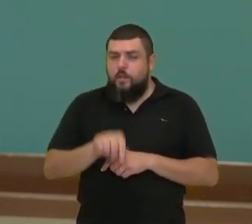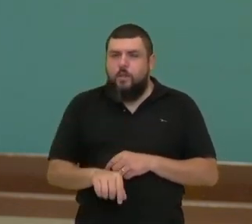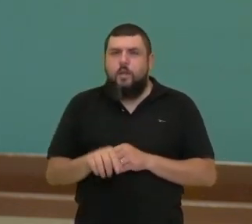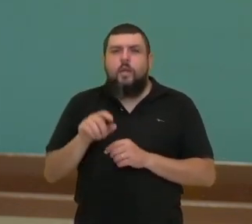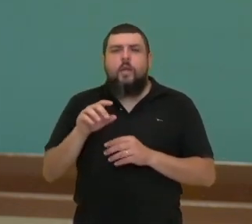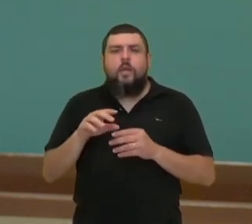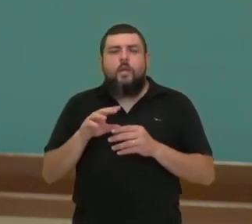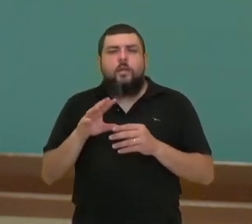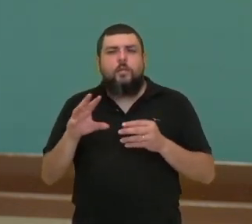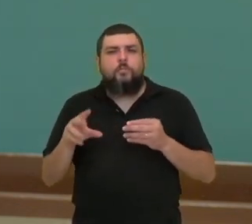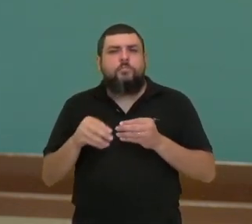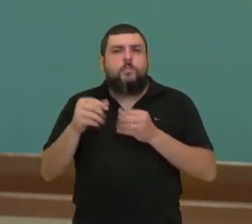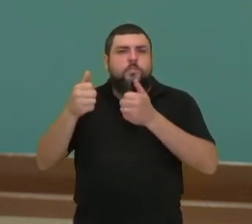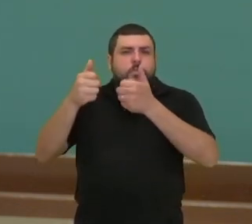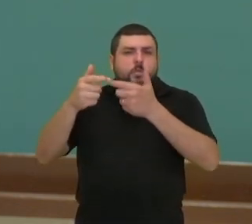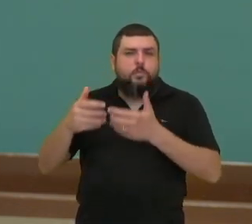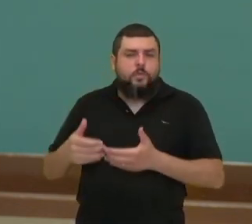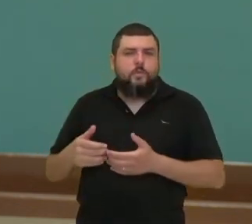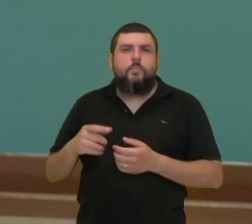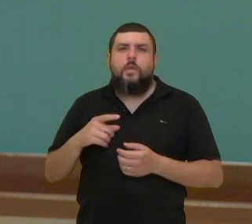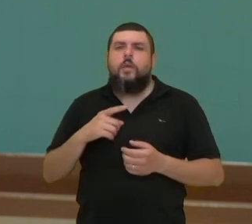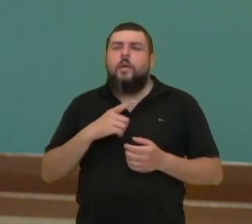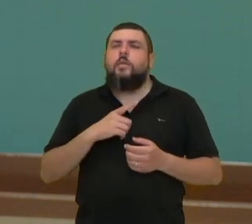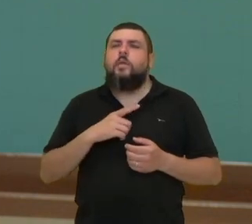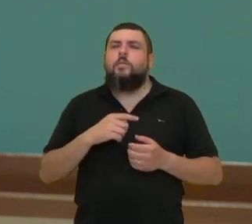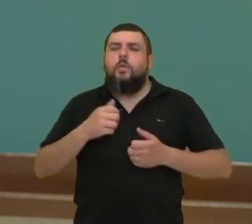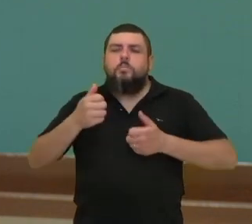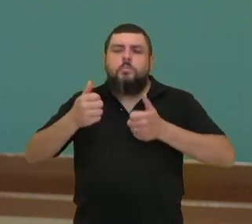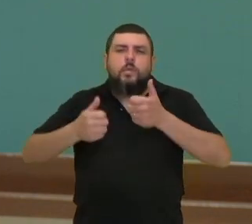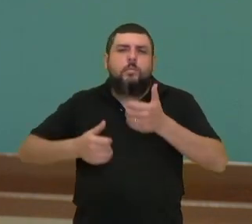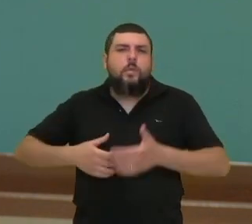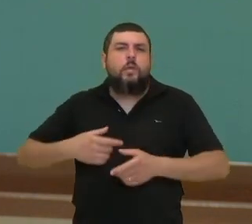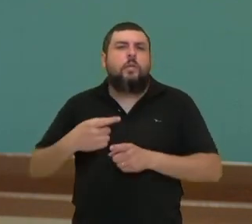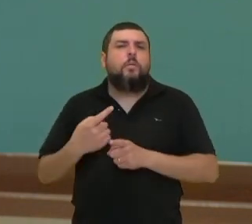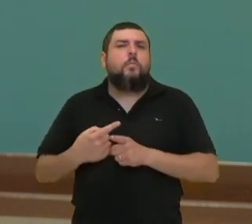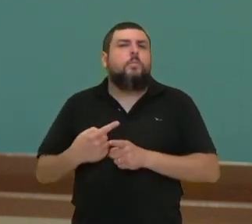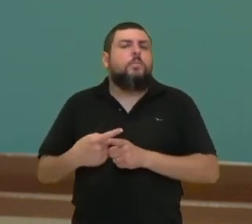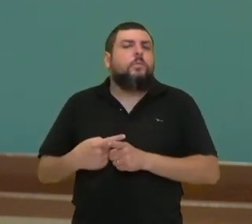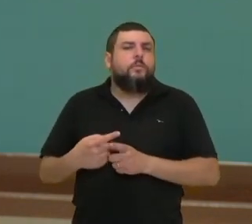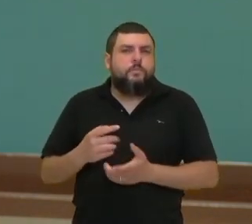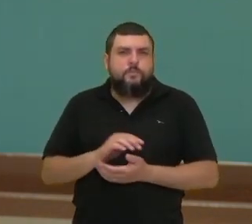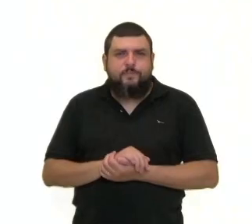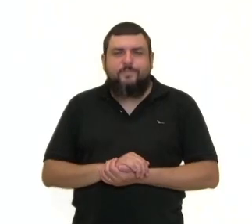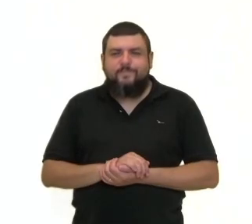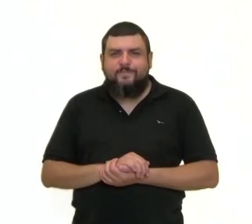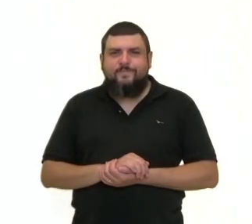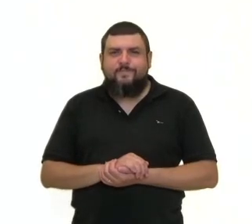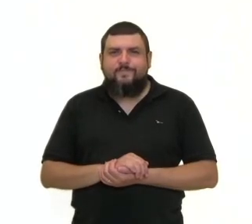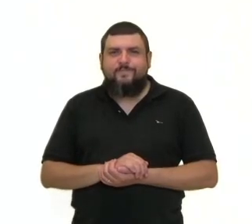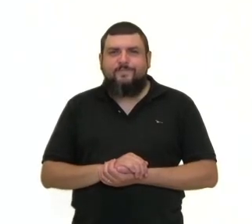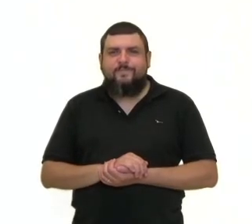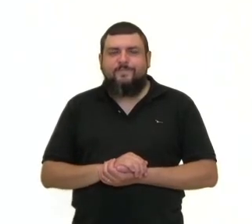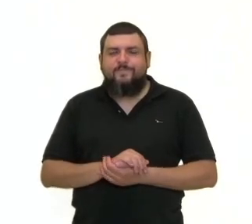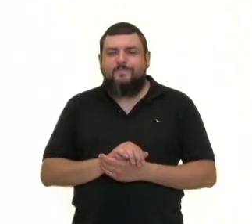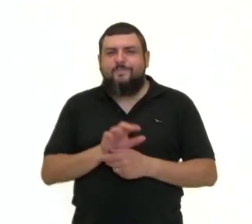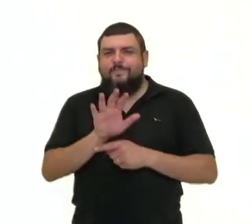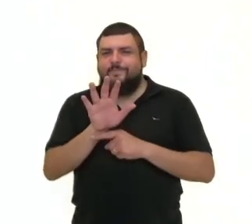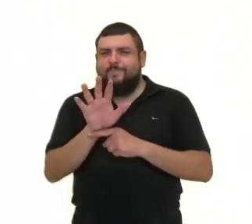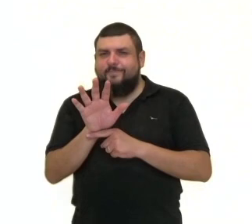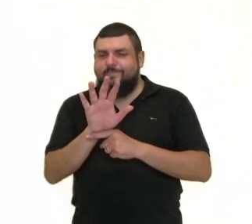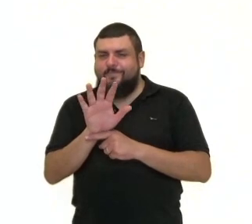explicação, correto, porque ela tem uma relação, um sentido de explicação. Neste vídeo nós lemos